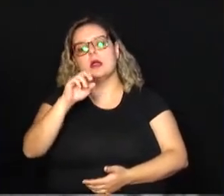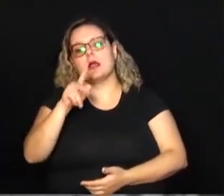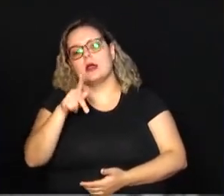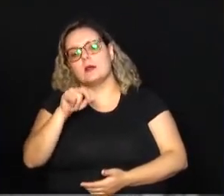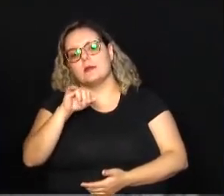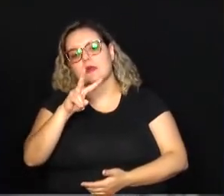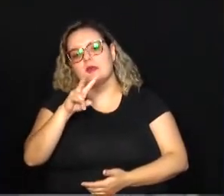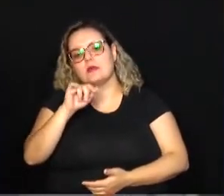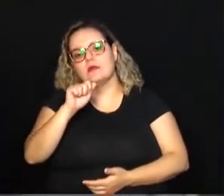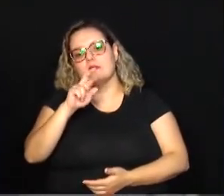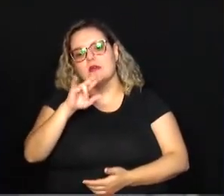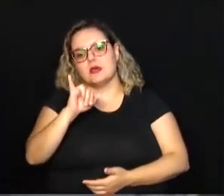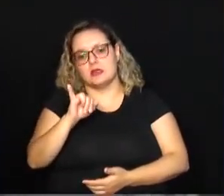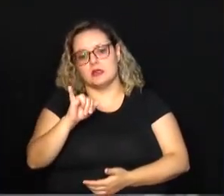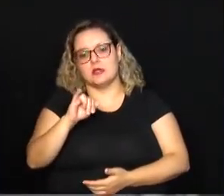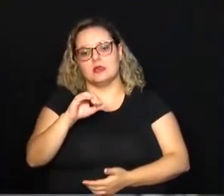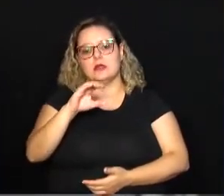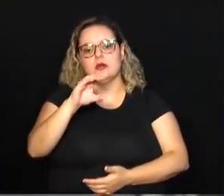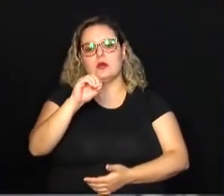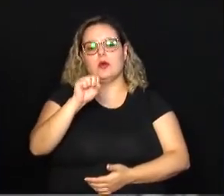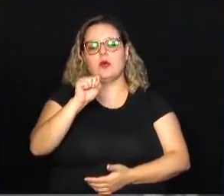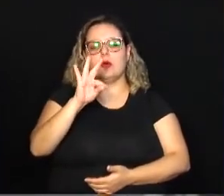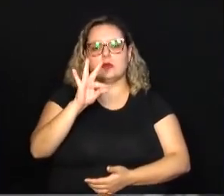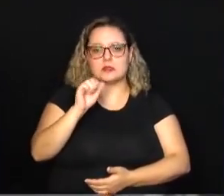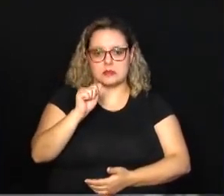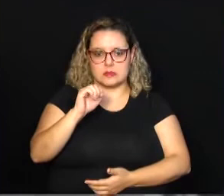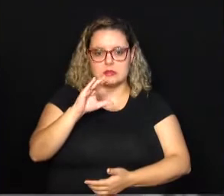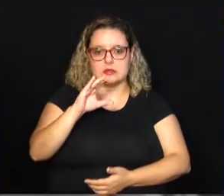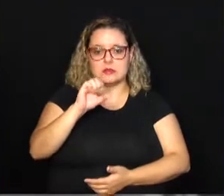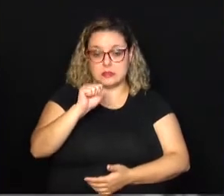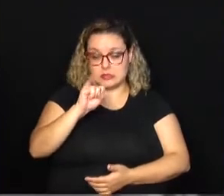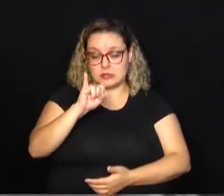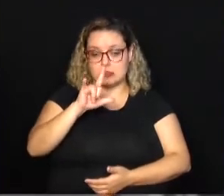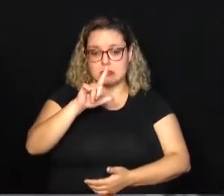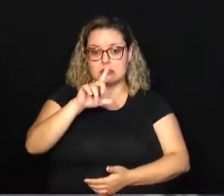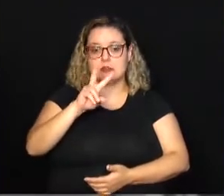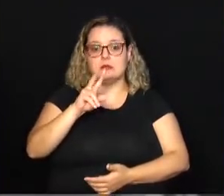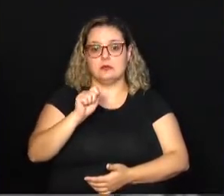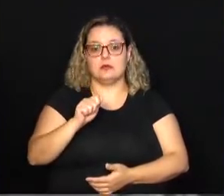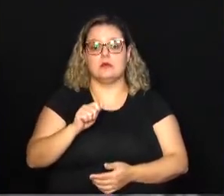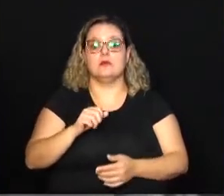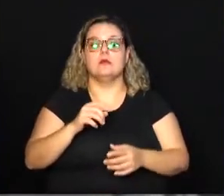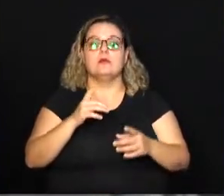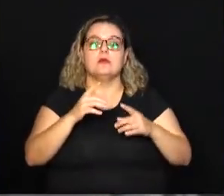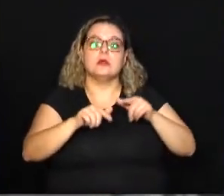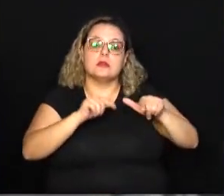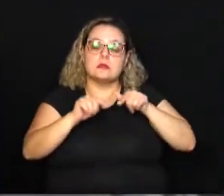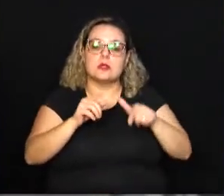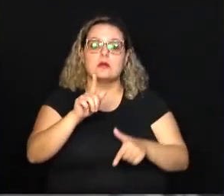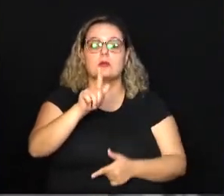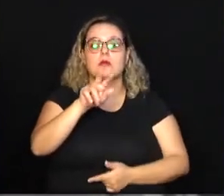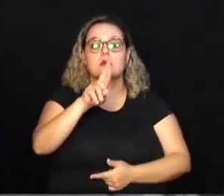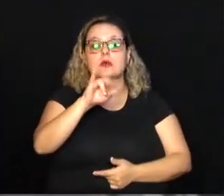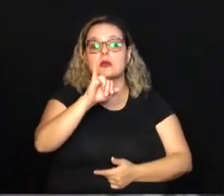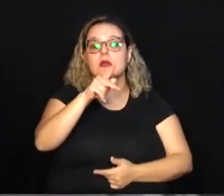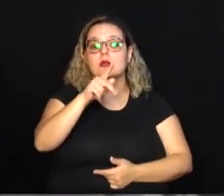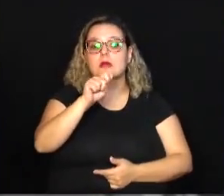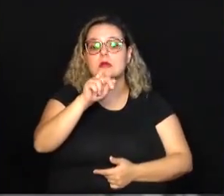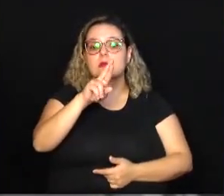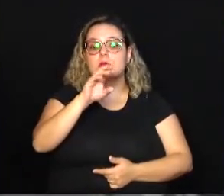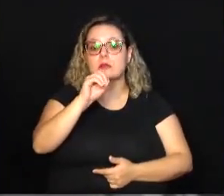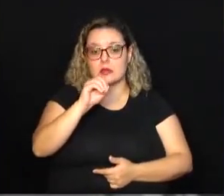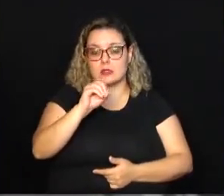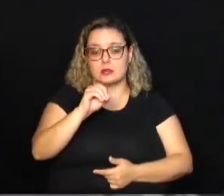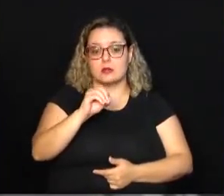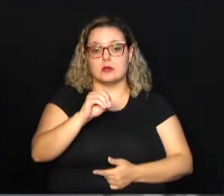para o Ouro Verde, e do Costa e Silva, que eles irão funcionar como gripários, e deixando os gripários do Ouro Verde e